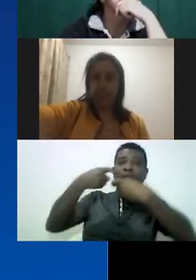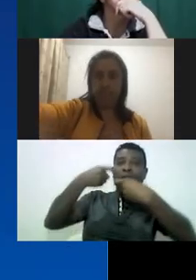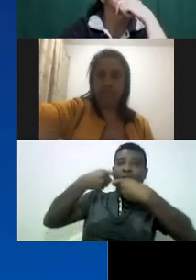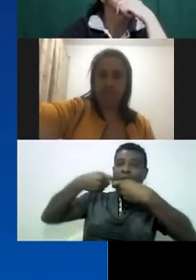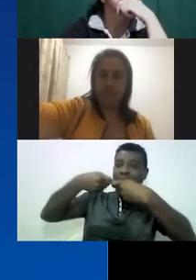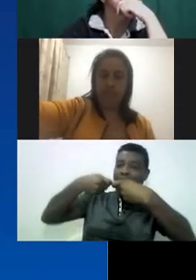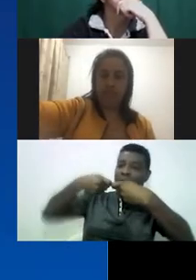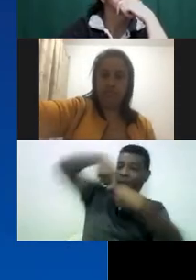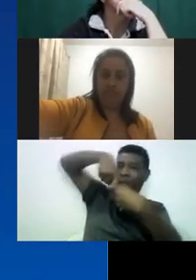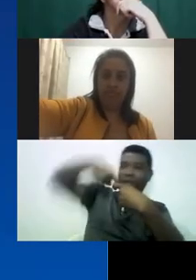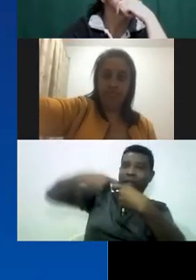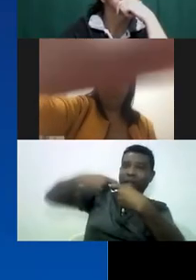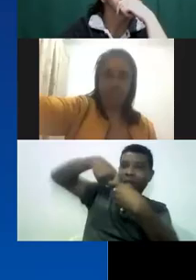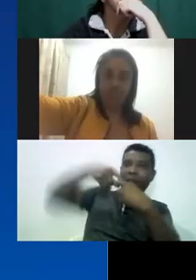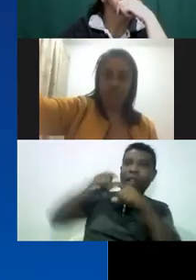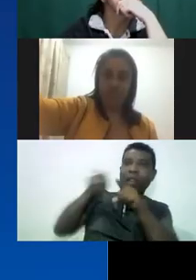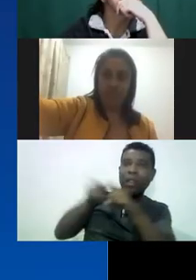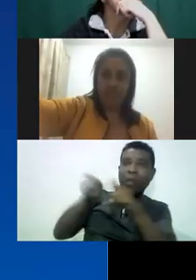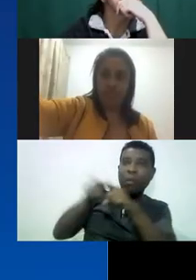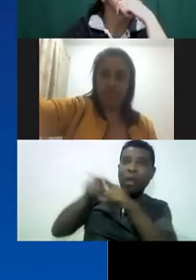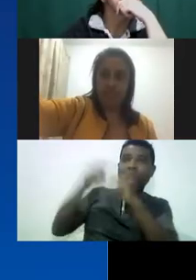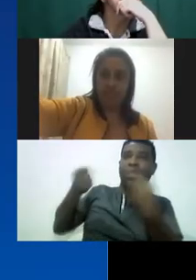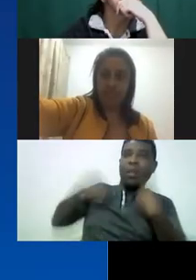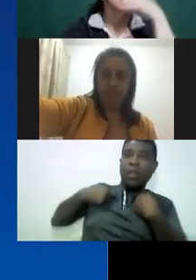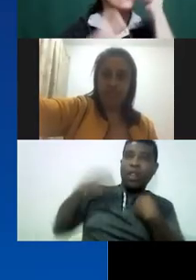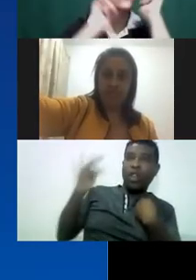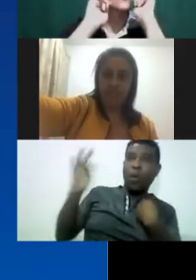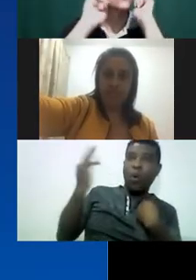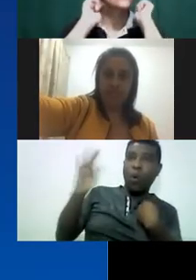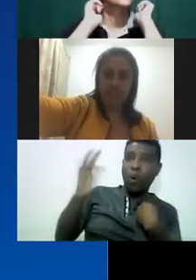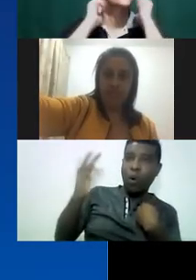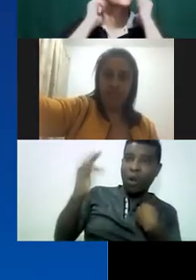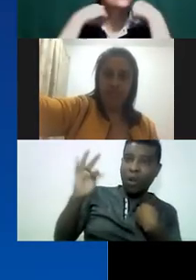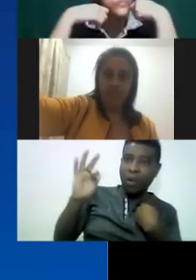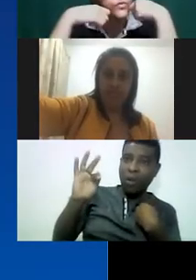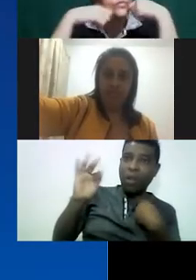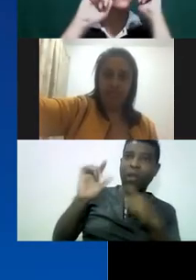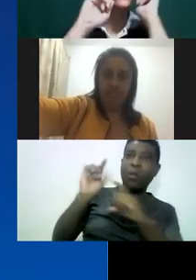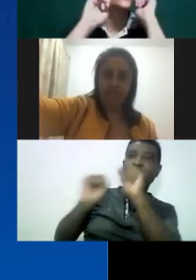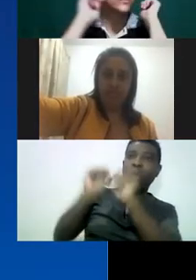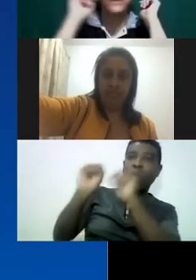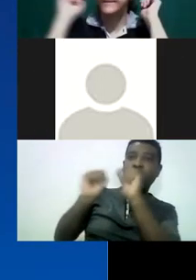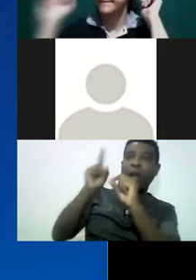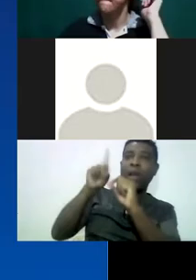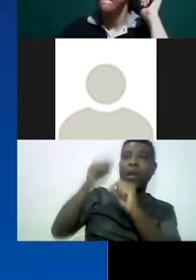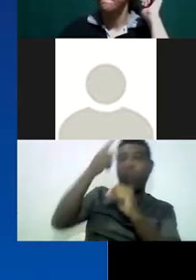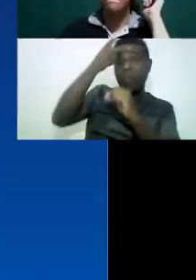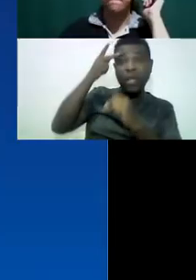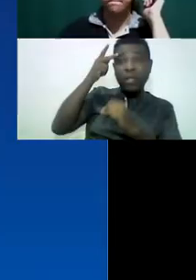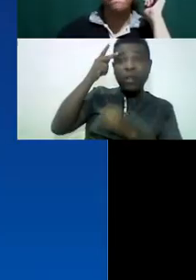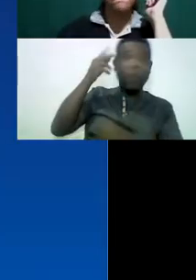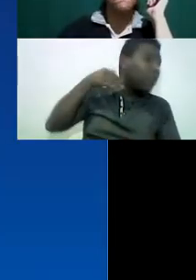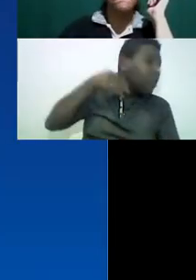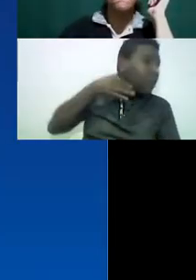de dores. Então, a pessoa que fica o dia inteiro no computador com a cabeça projetada para frente, ela tem um desequilíbrio entre esse